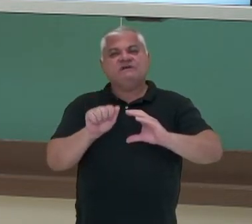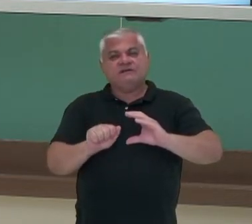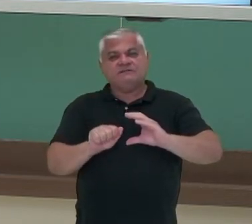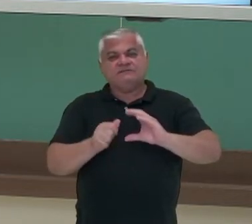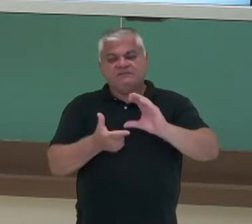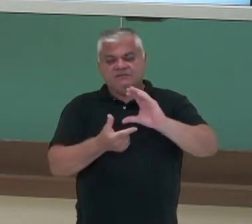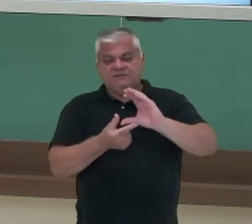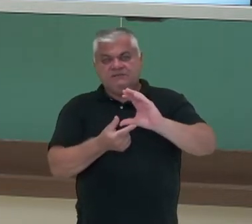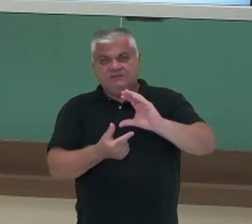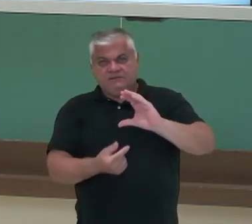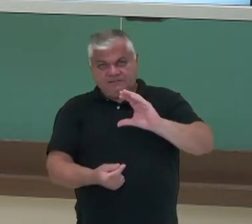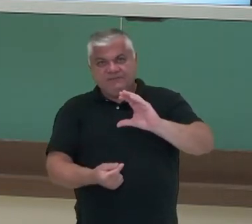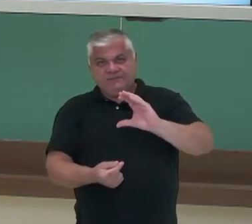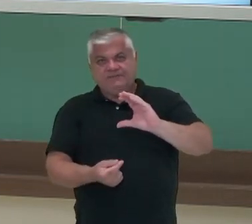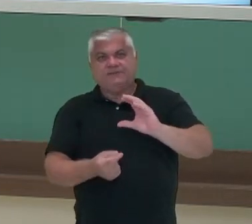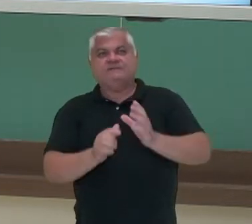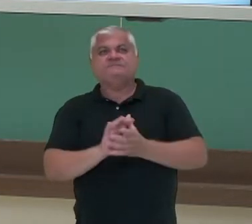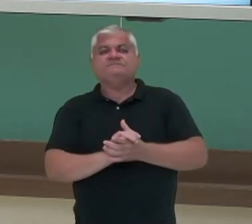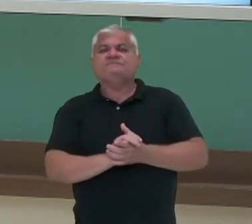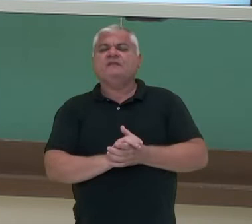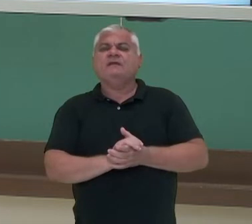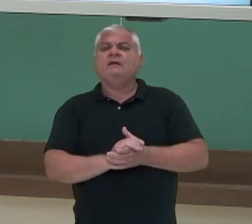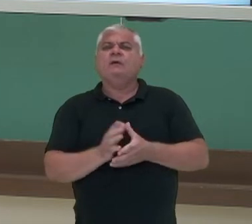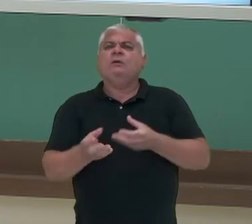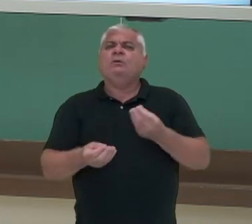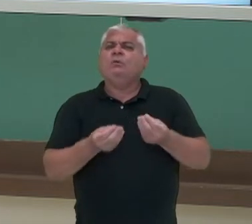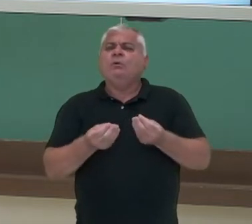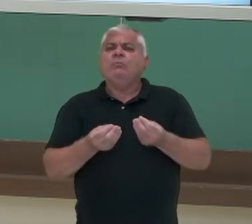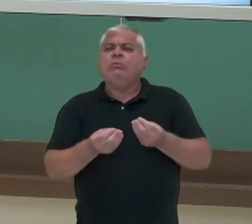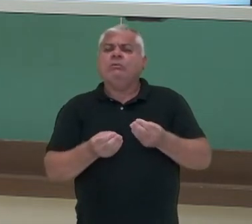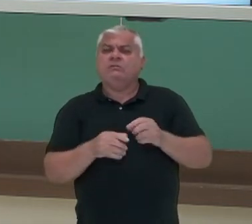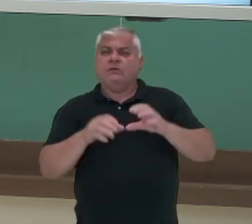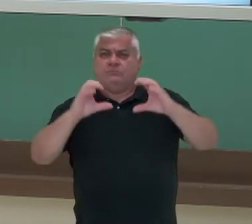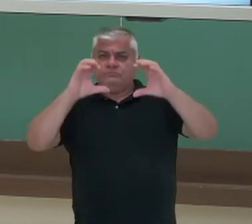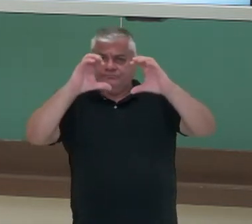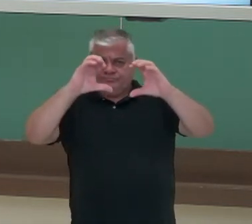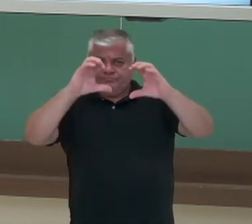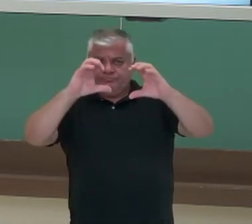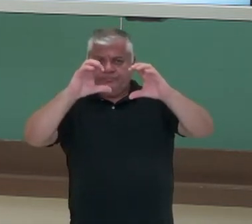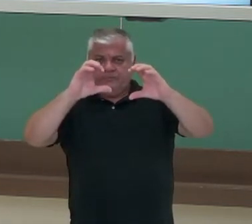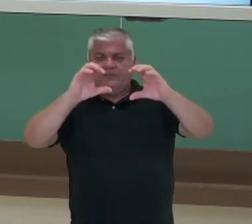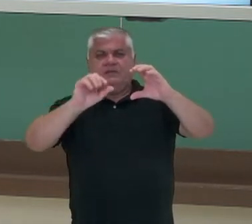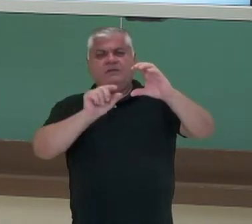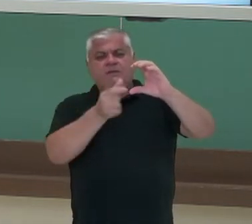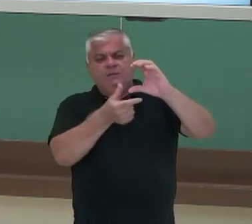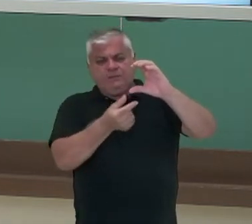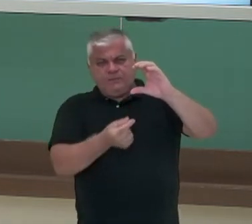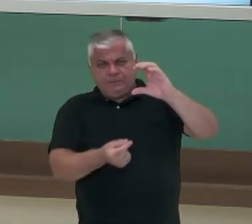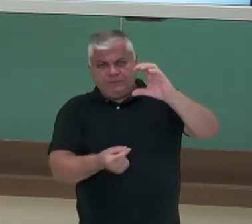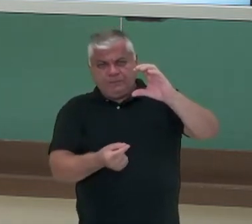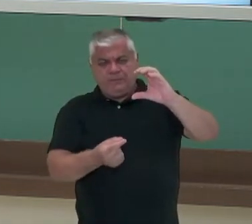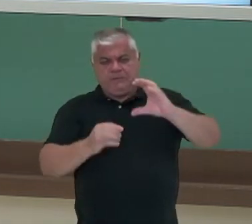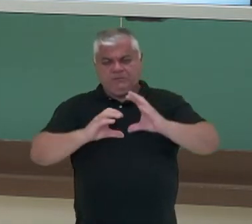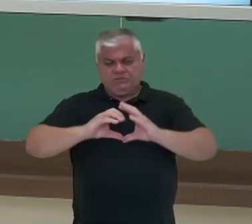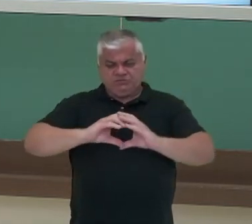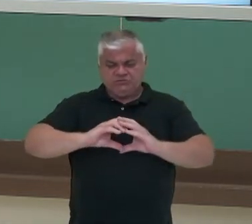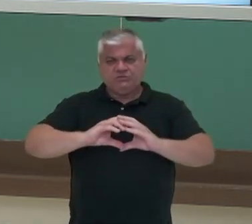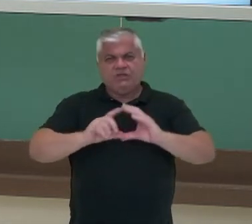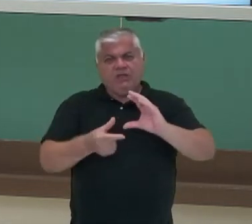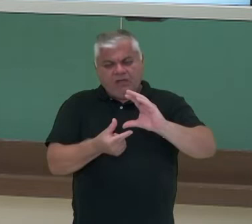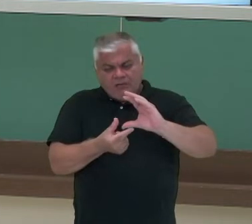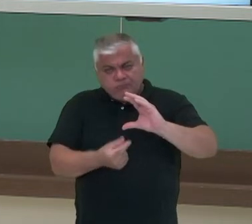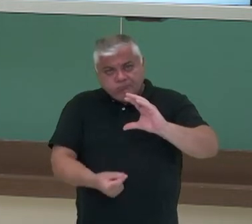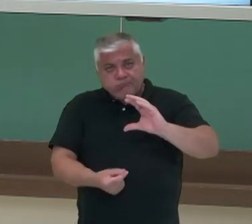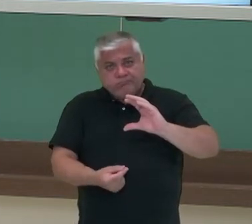o canal da uretra. Tanto rins, uréter, bexiga e